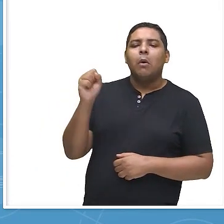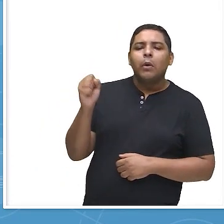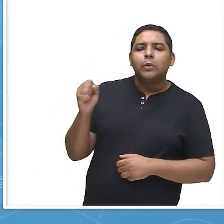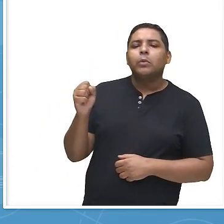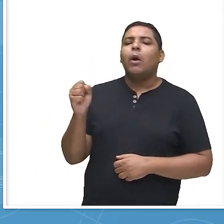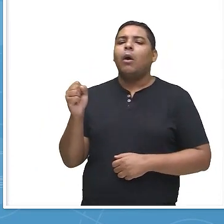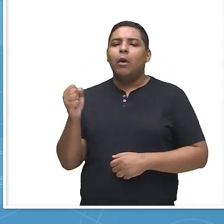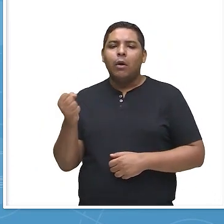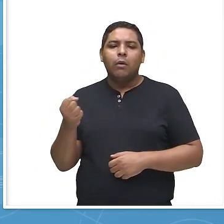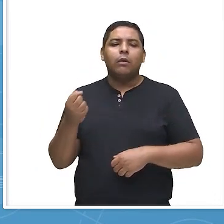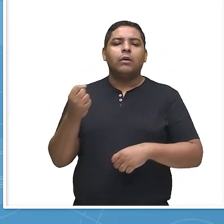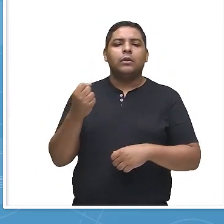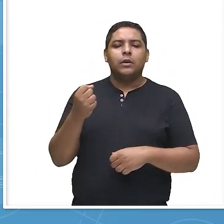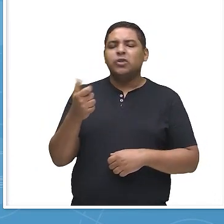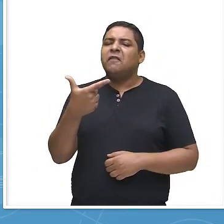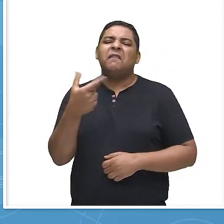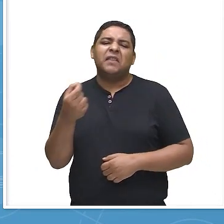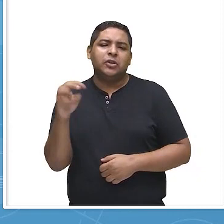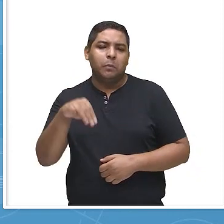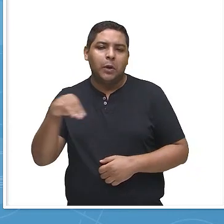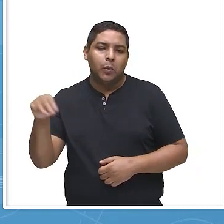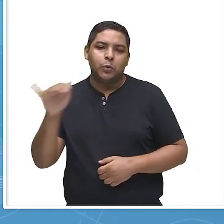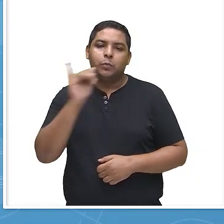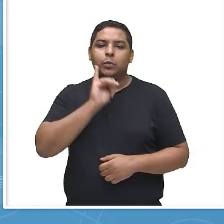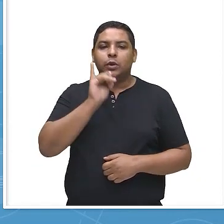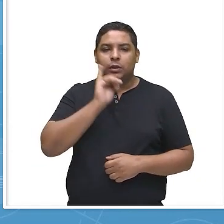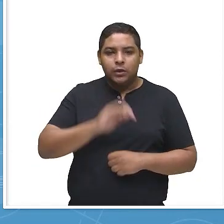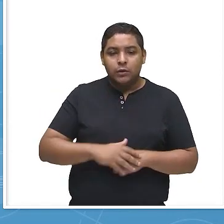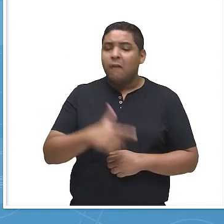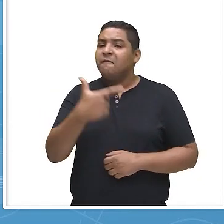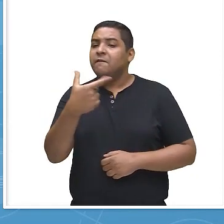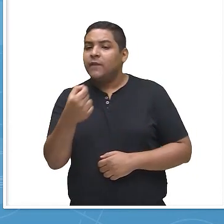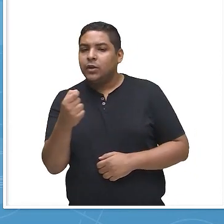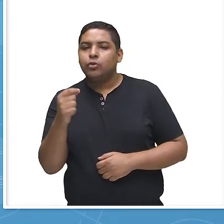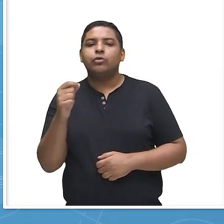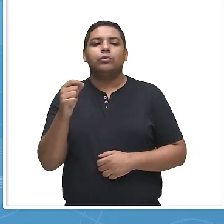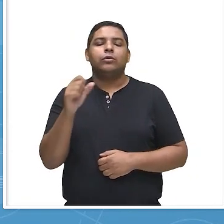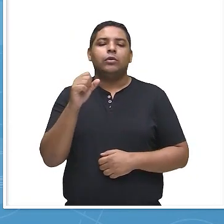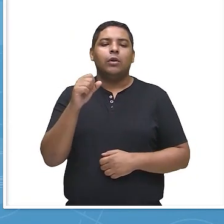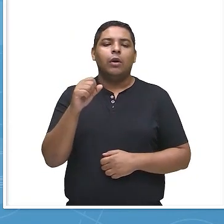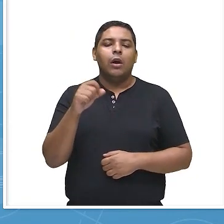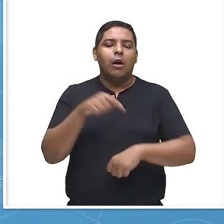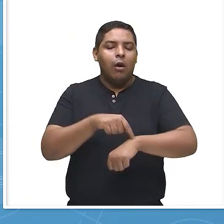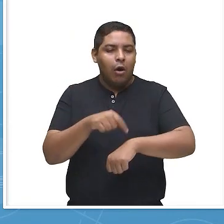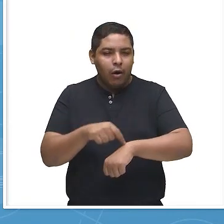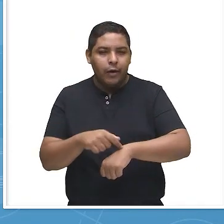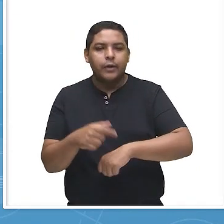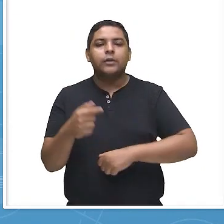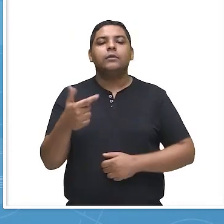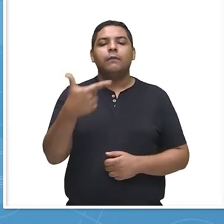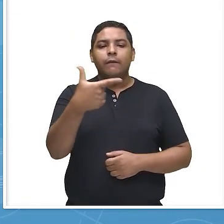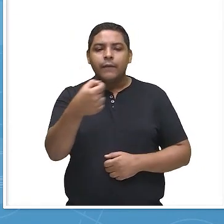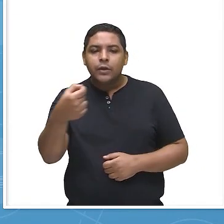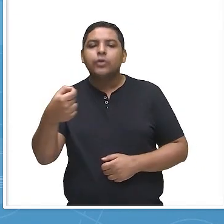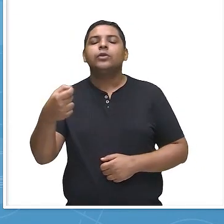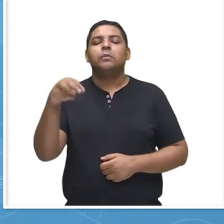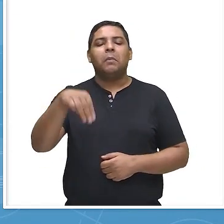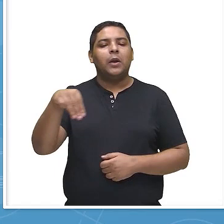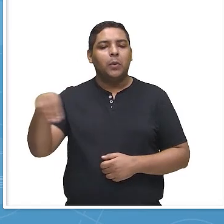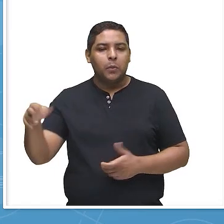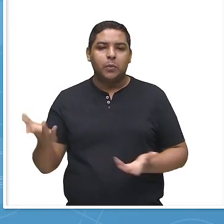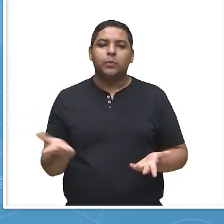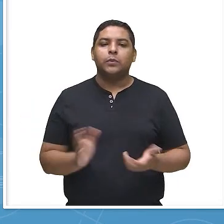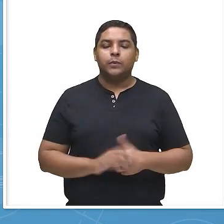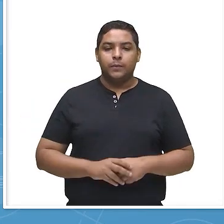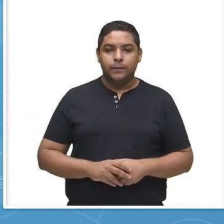e 20 minutos, 20 horas e 20 minutos. Não sei, mas é possível